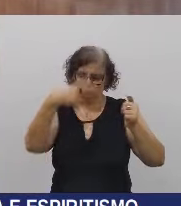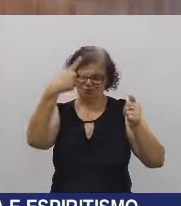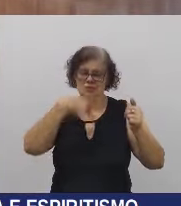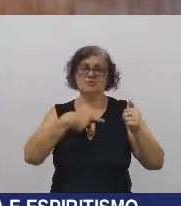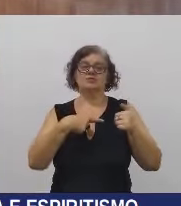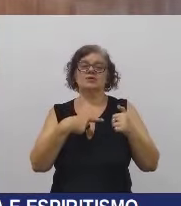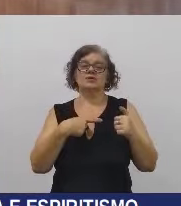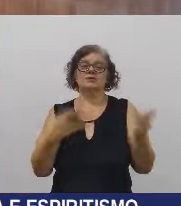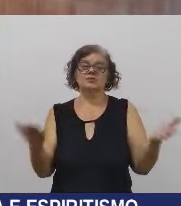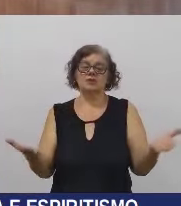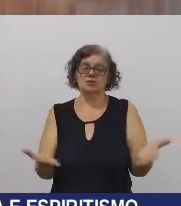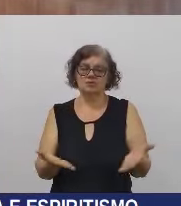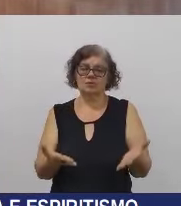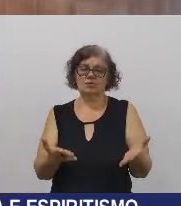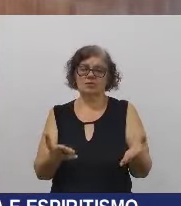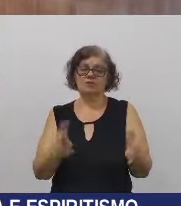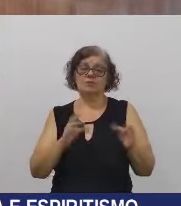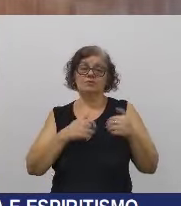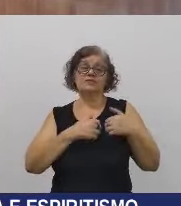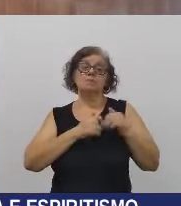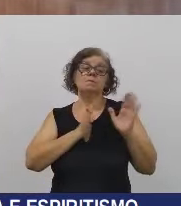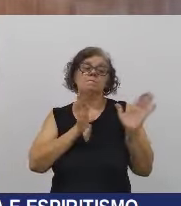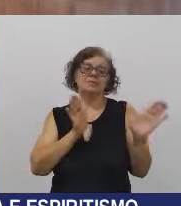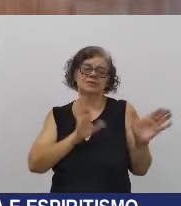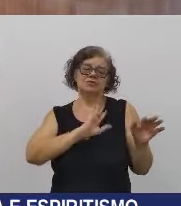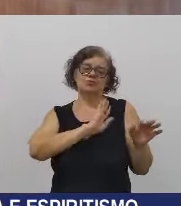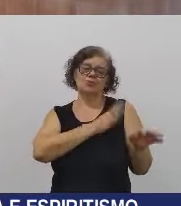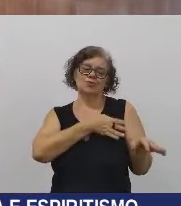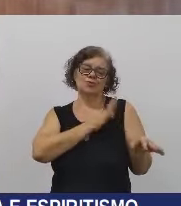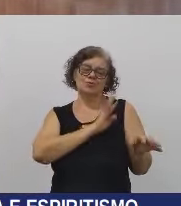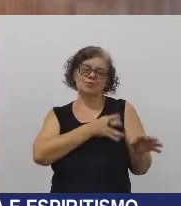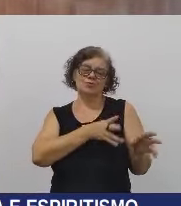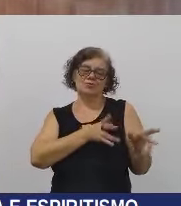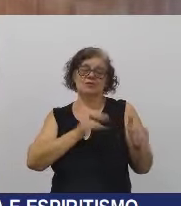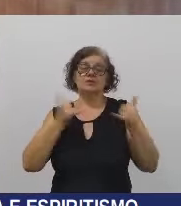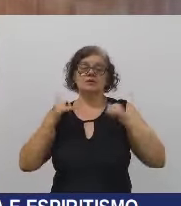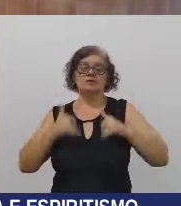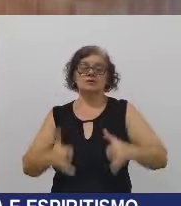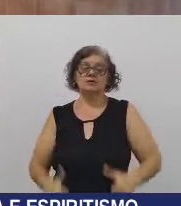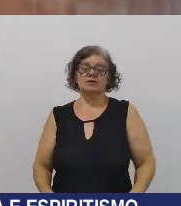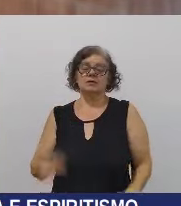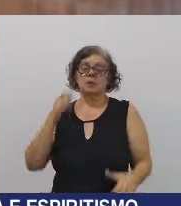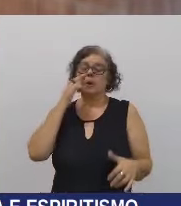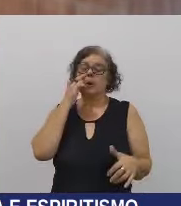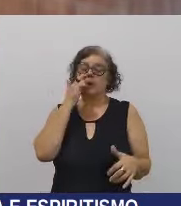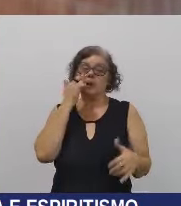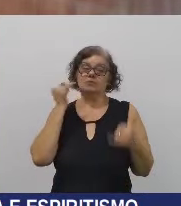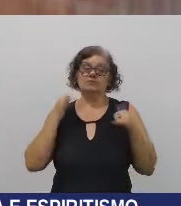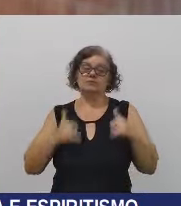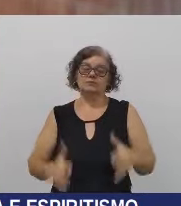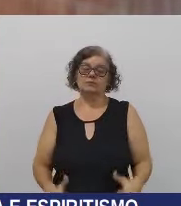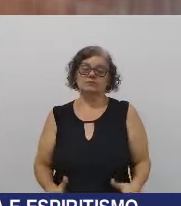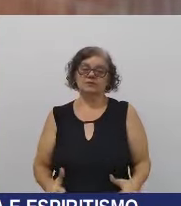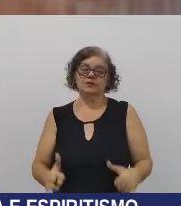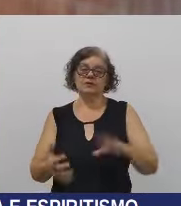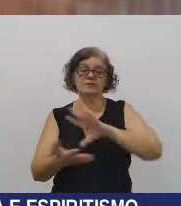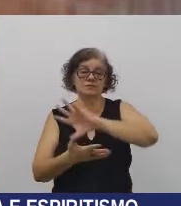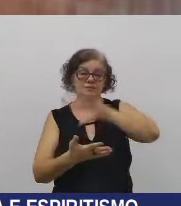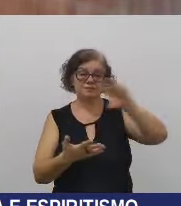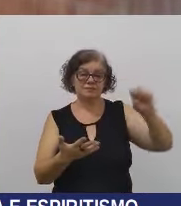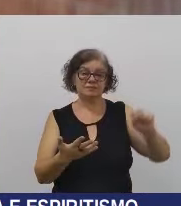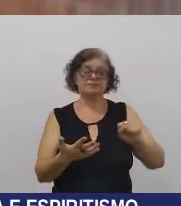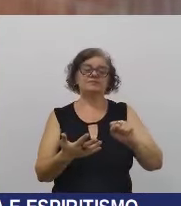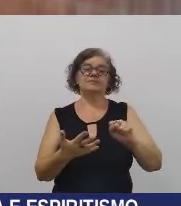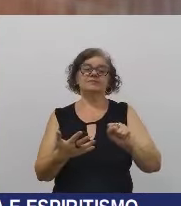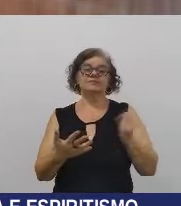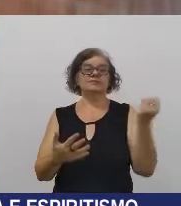que nós. Então, neste momento, vamos abrindo os nossos corações e tirando de lá as melhores vibrações, que certamente serão